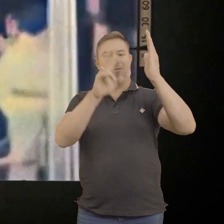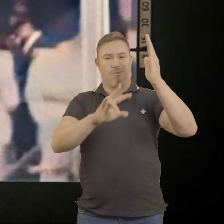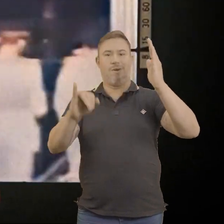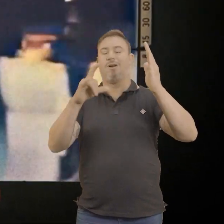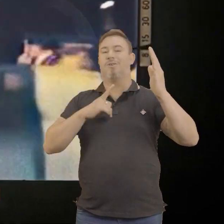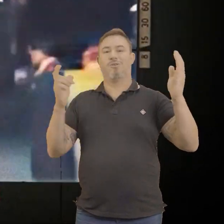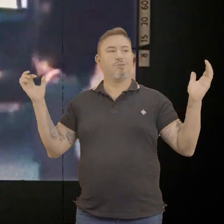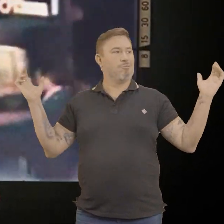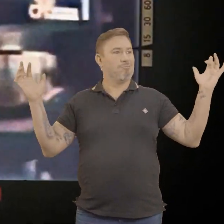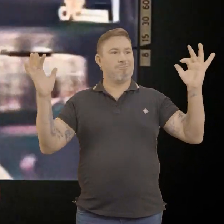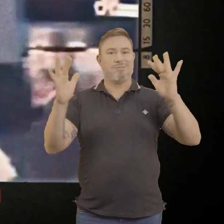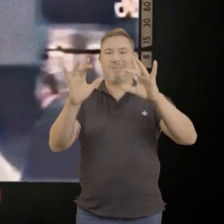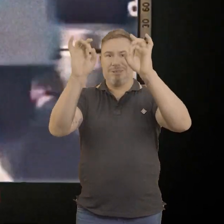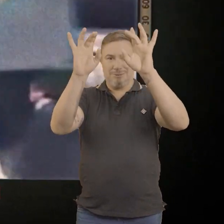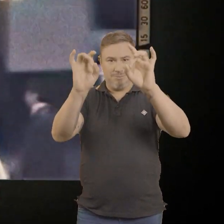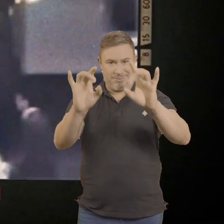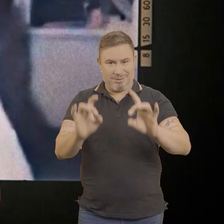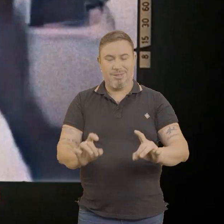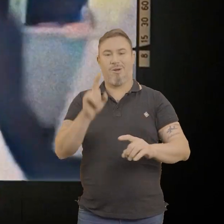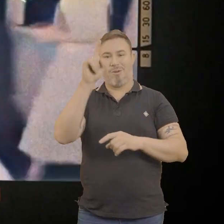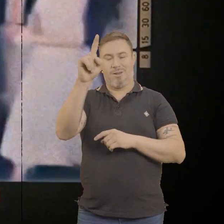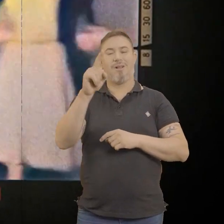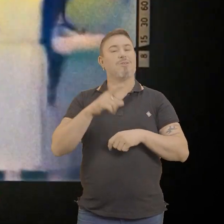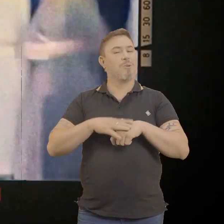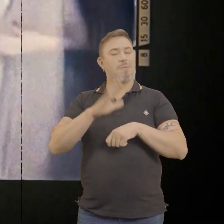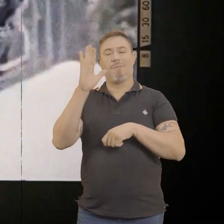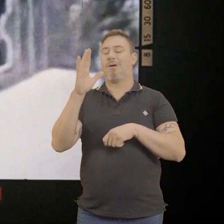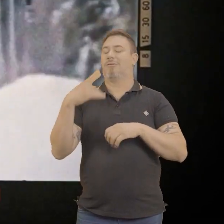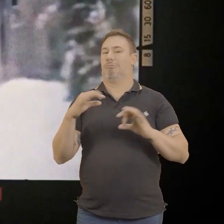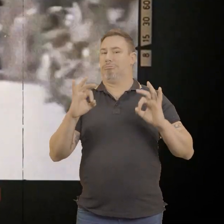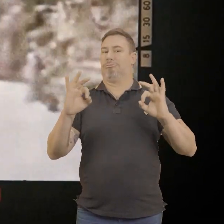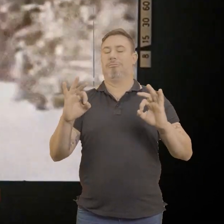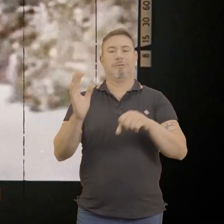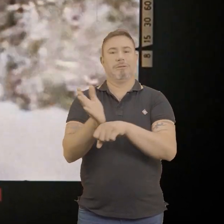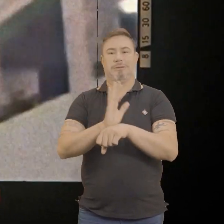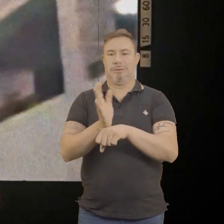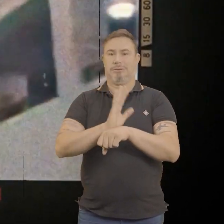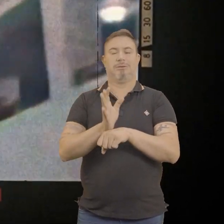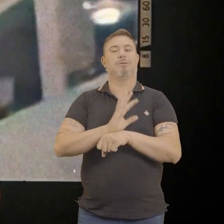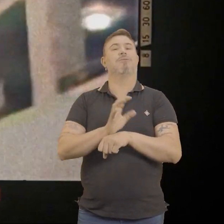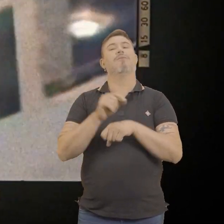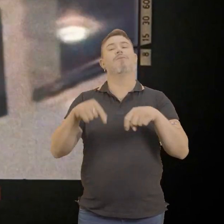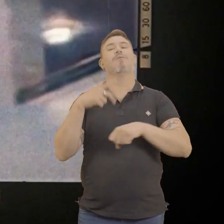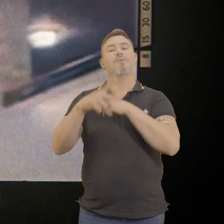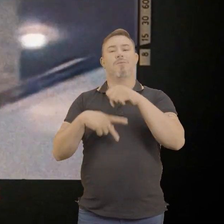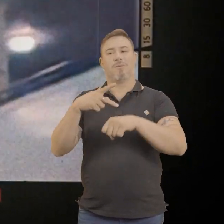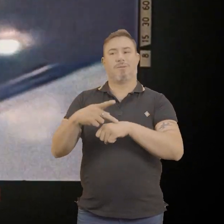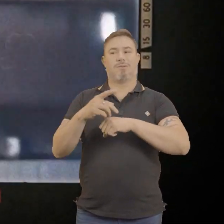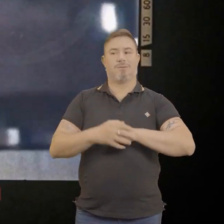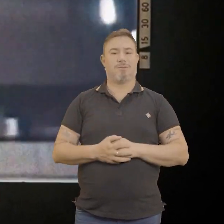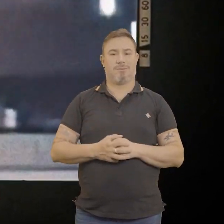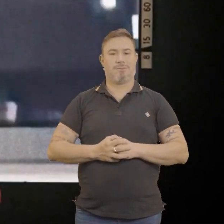de convidados especiais estiveram presentes na inauguração do mais moderno e luxuoso cinema do norte do país.